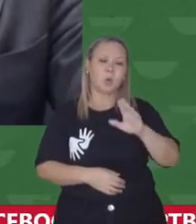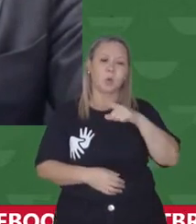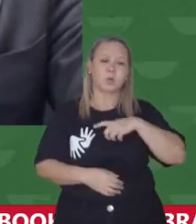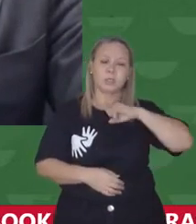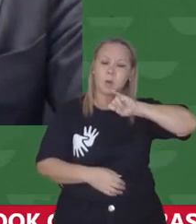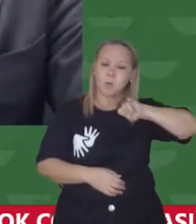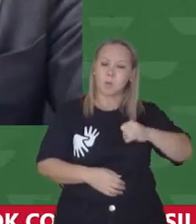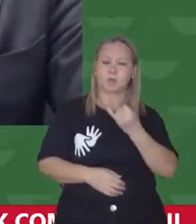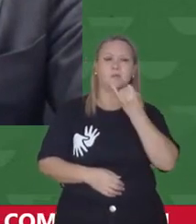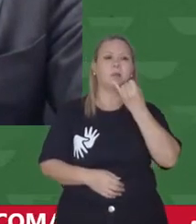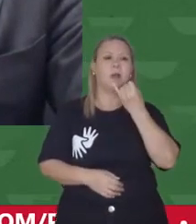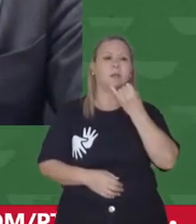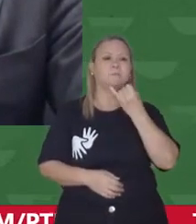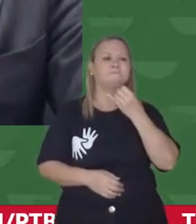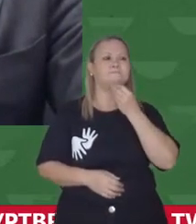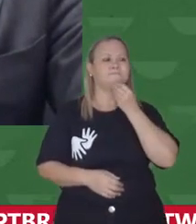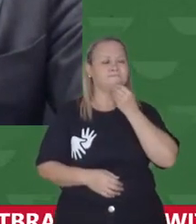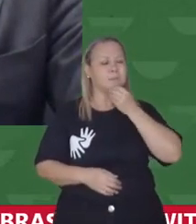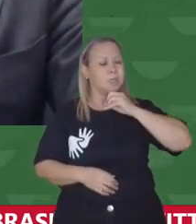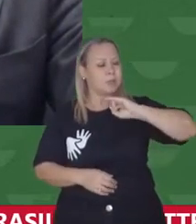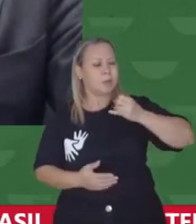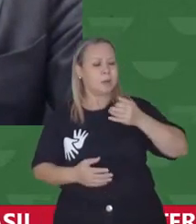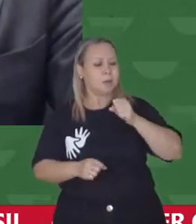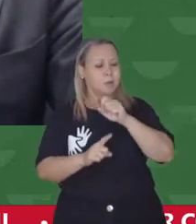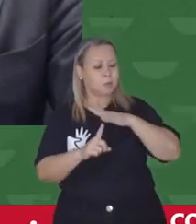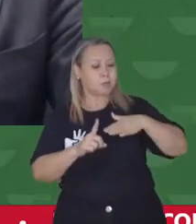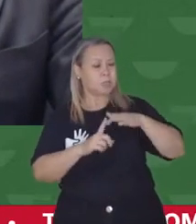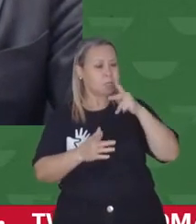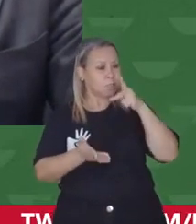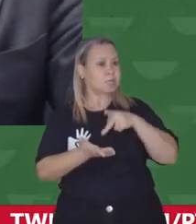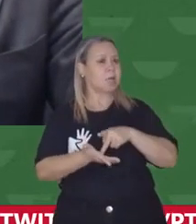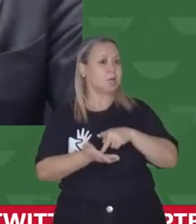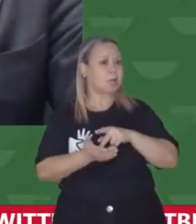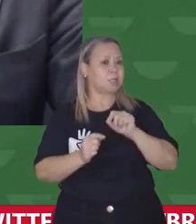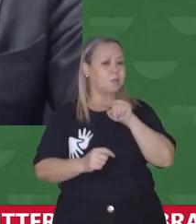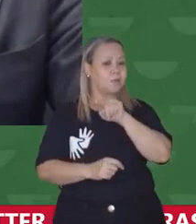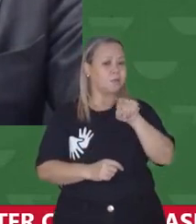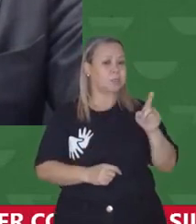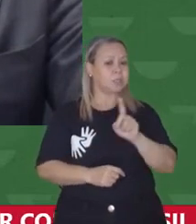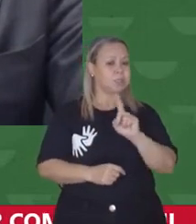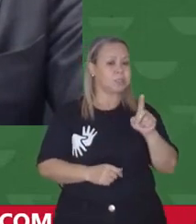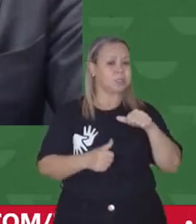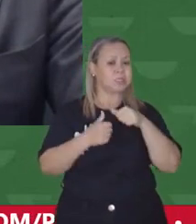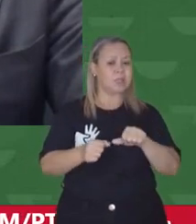sociedade onde, na realidade, você não está